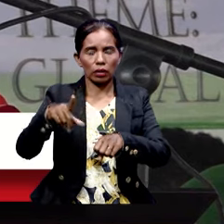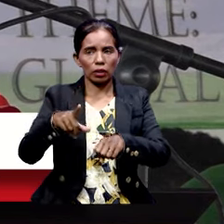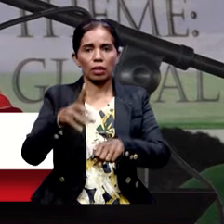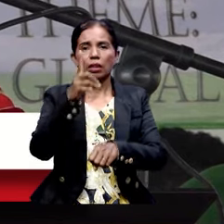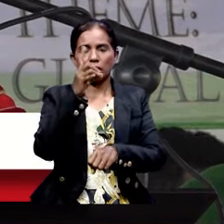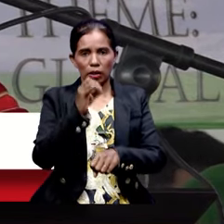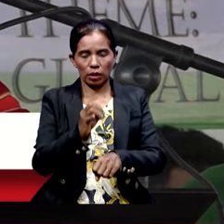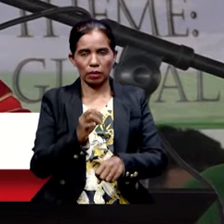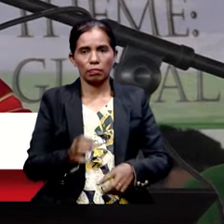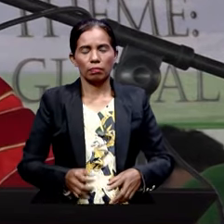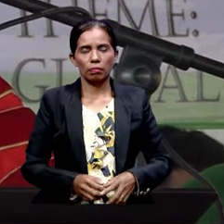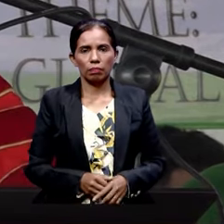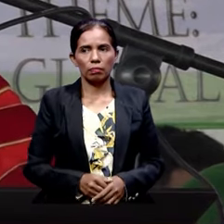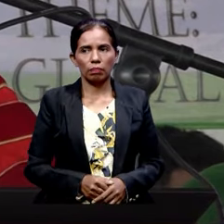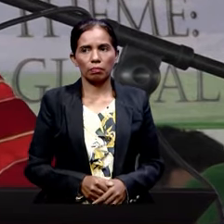Dili.